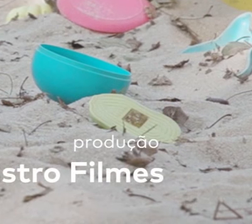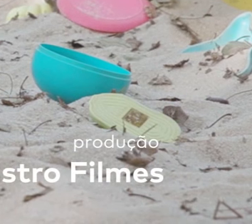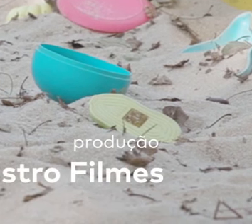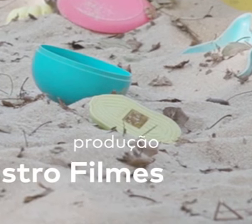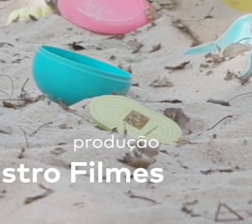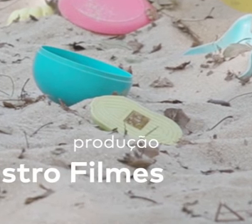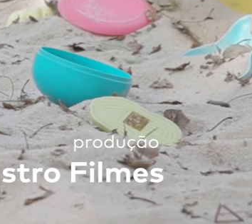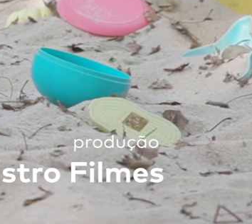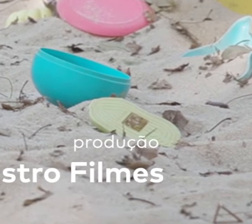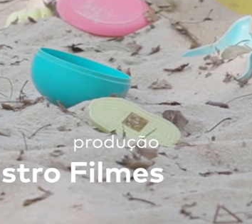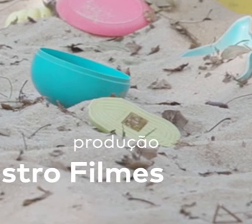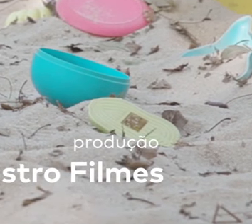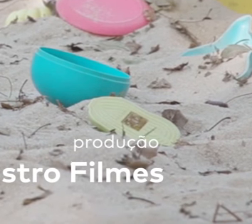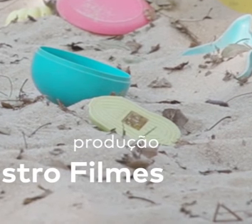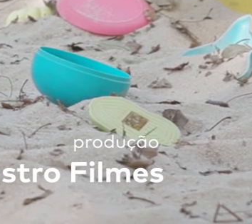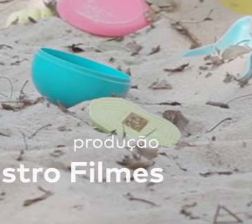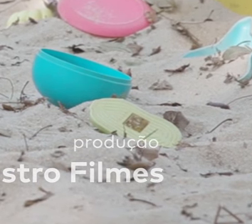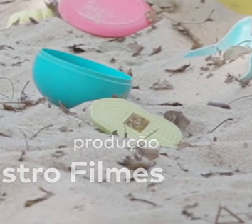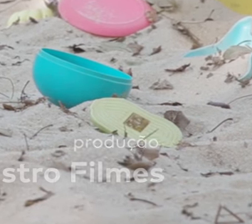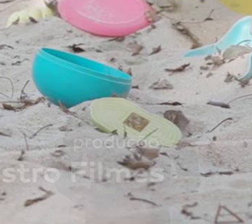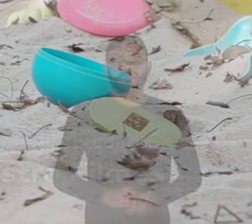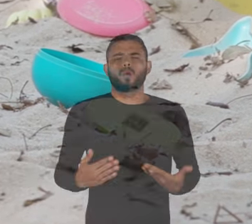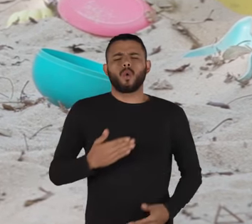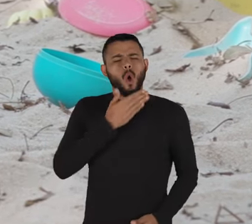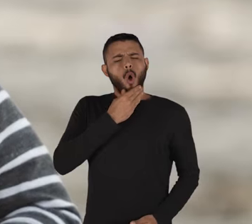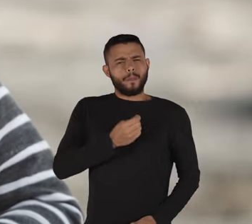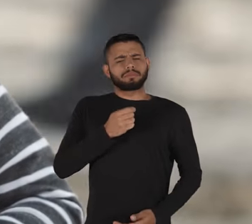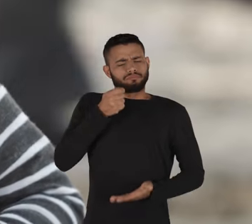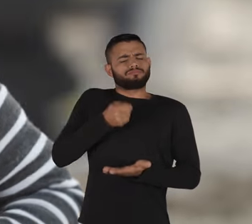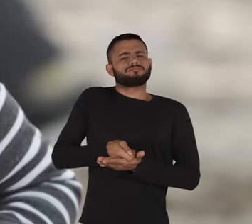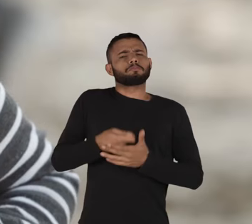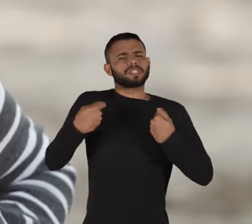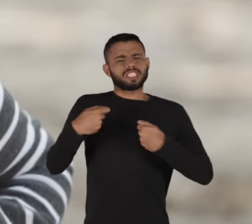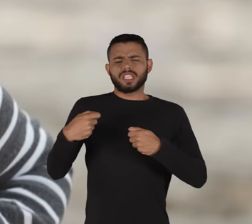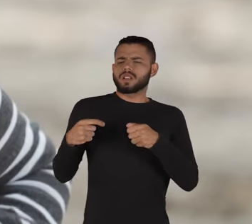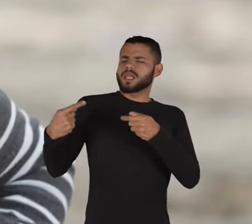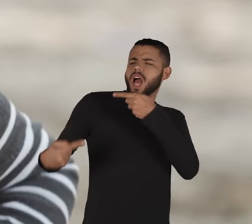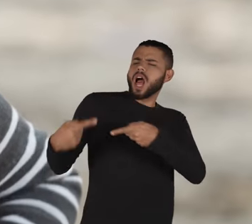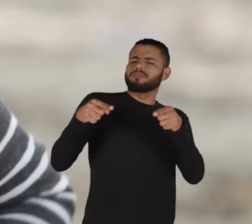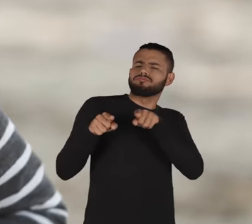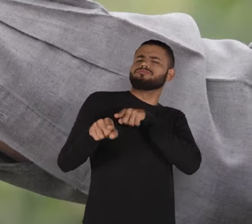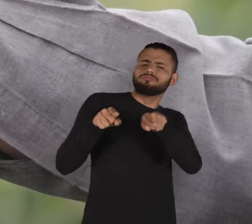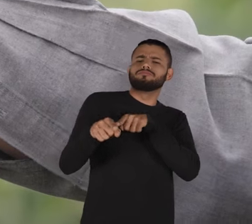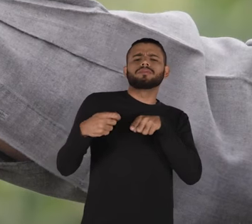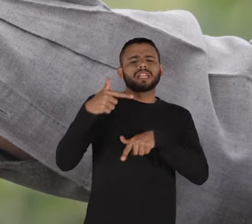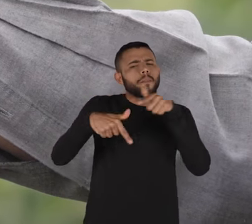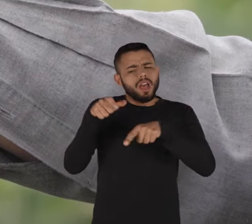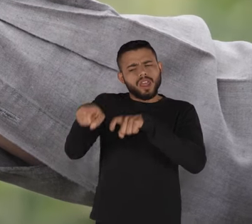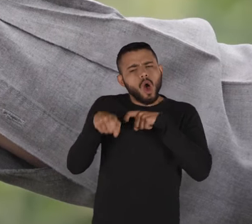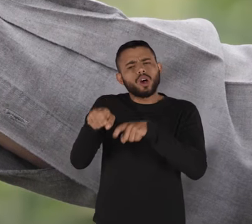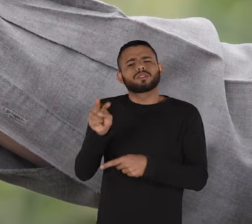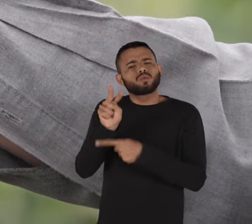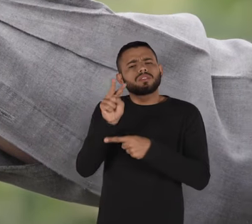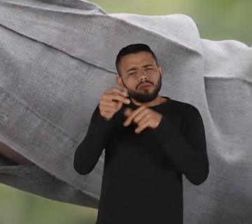potes em um tanque de areia. Produção, monstro filmes, vozes em off. Para ser macho tem que ser viril, tem que ser competidor. O homem mesmo tem que